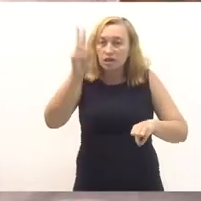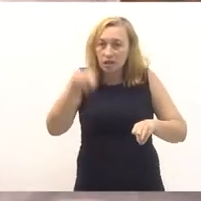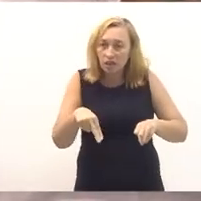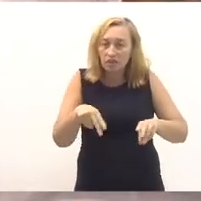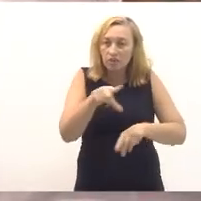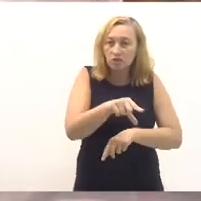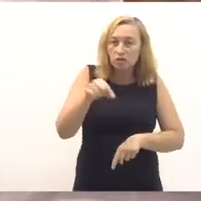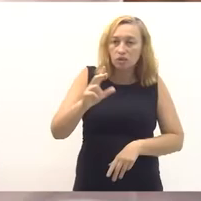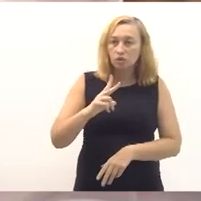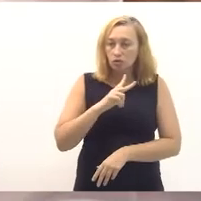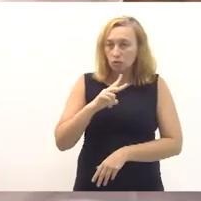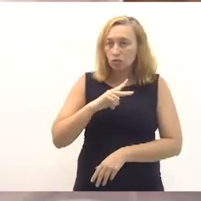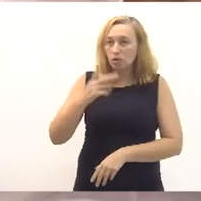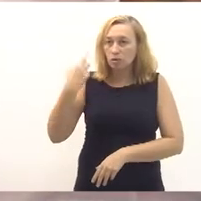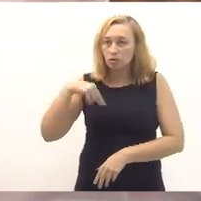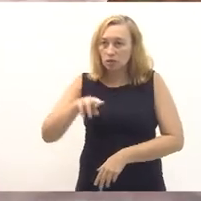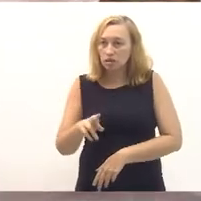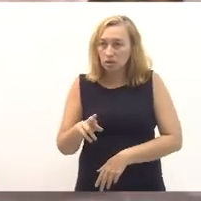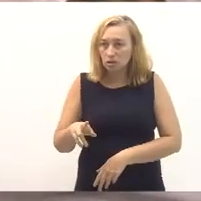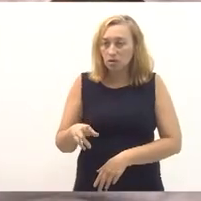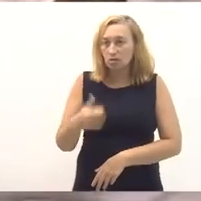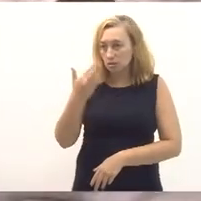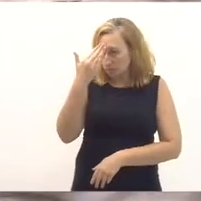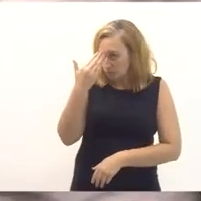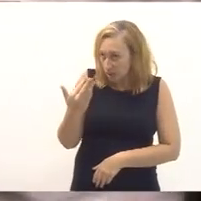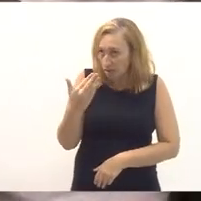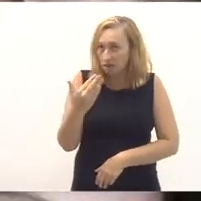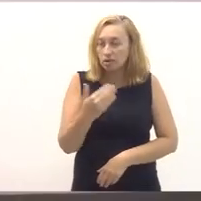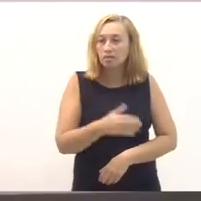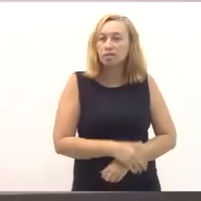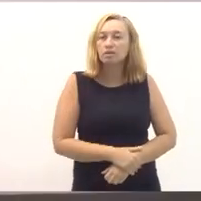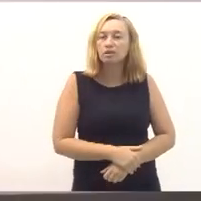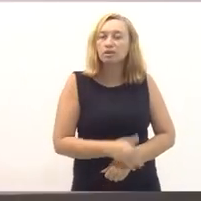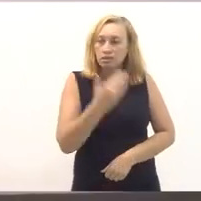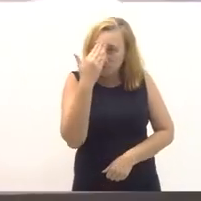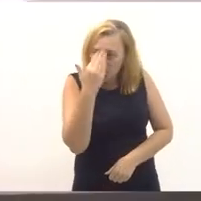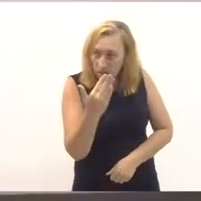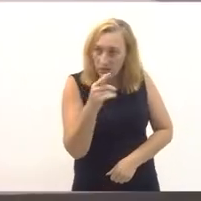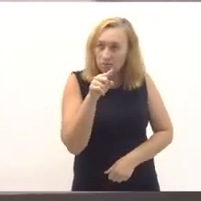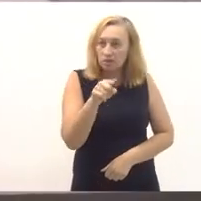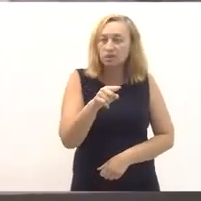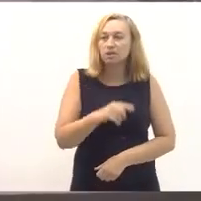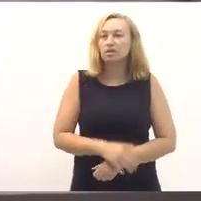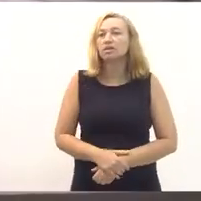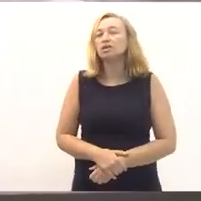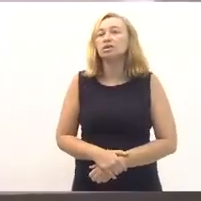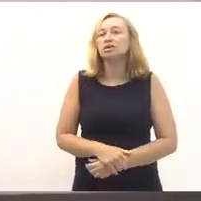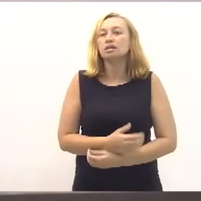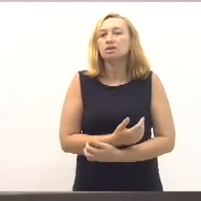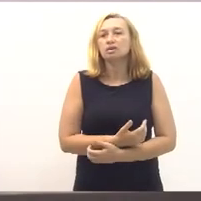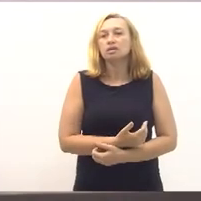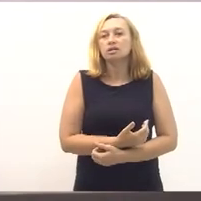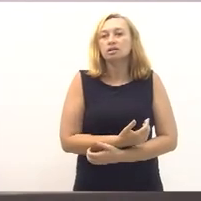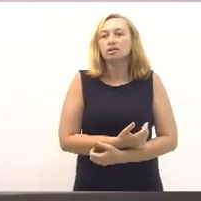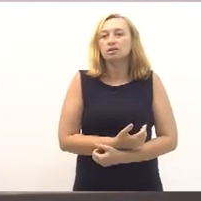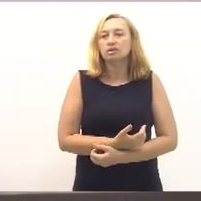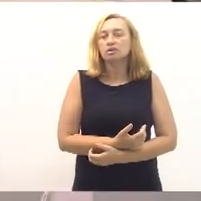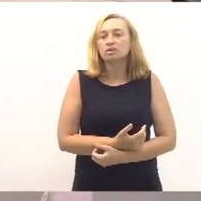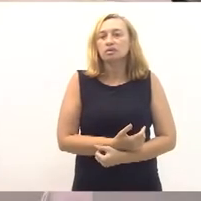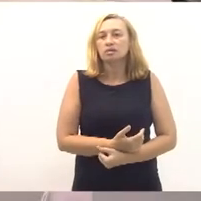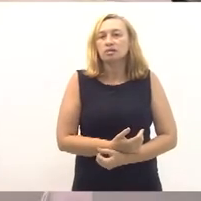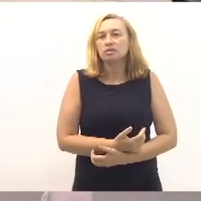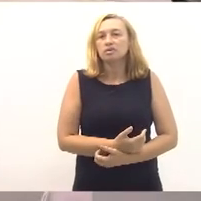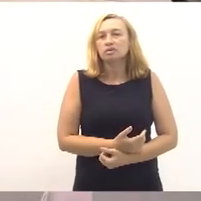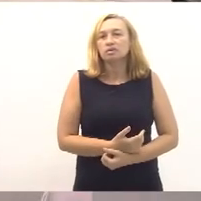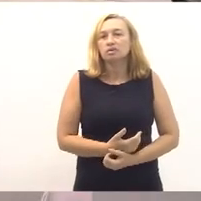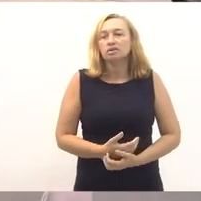escolher são os próprios líderes religiosos tá bom obrigado você então a oi